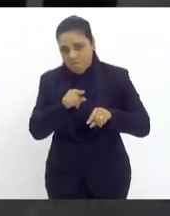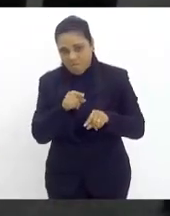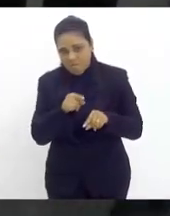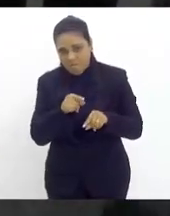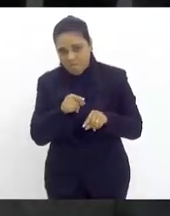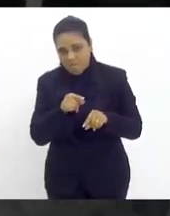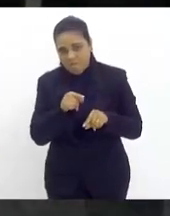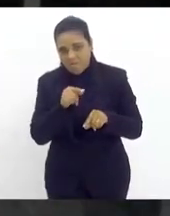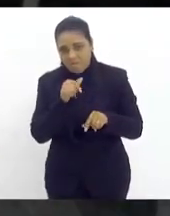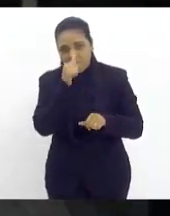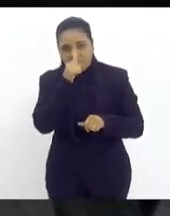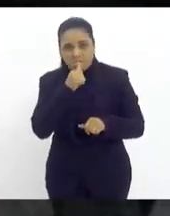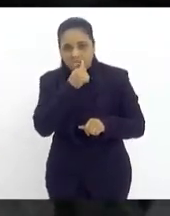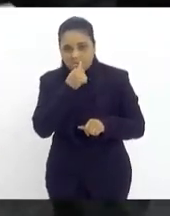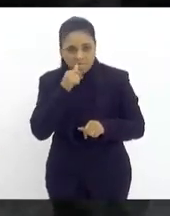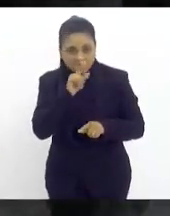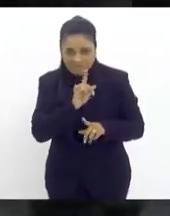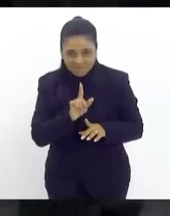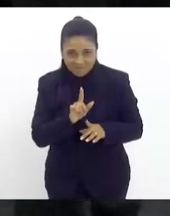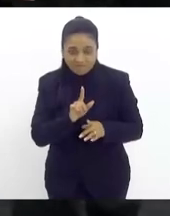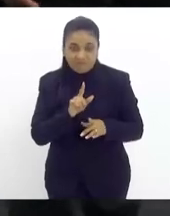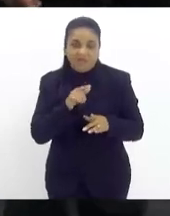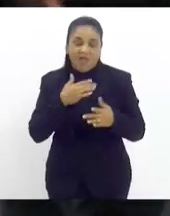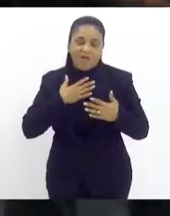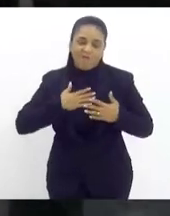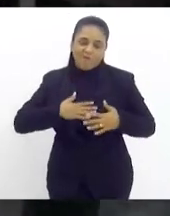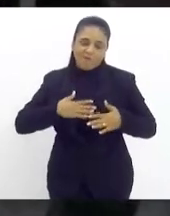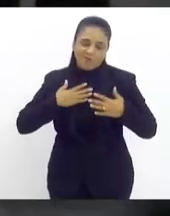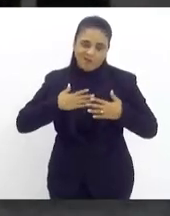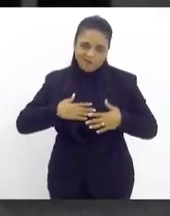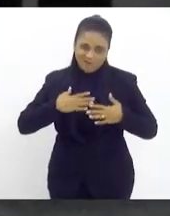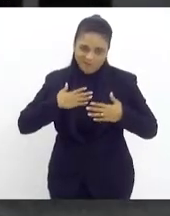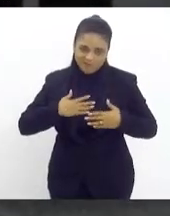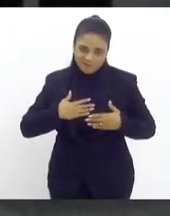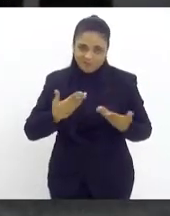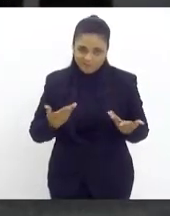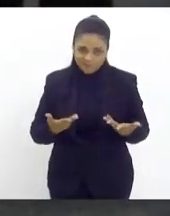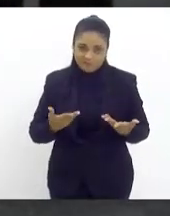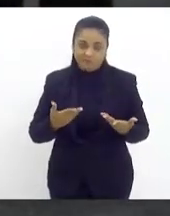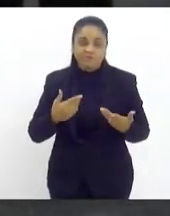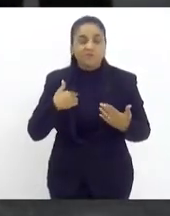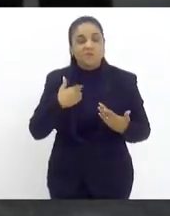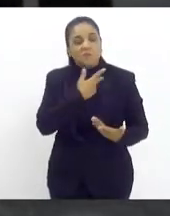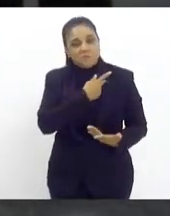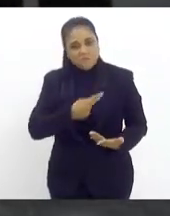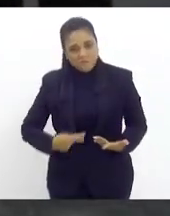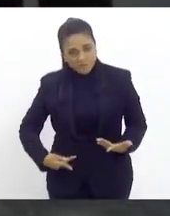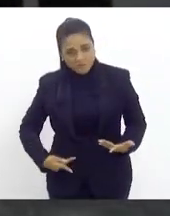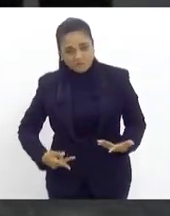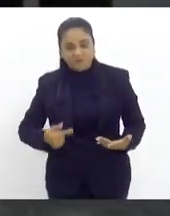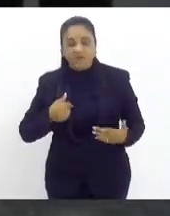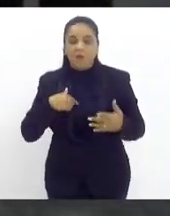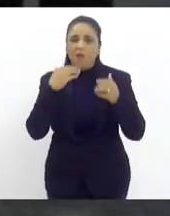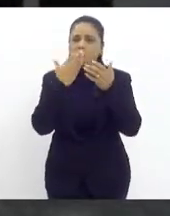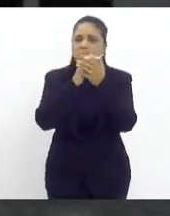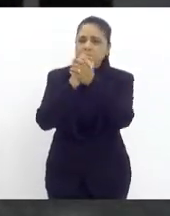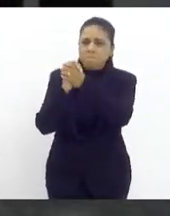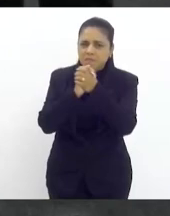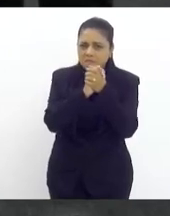me dá mais tranquilidade se seu presidente o senhor presidente eu quero parabenizar